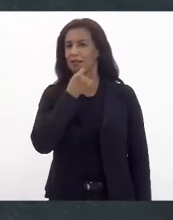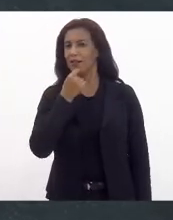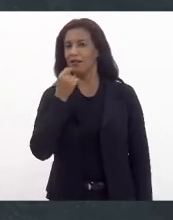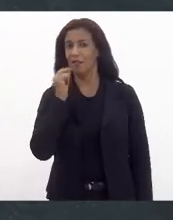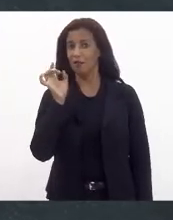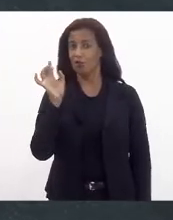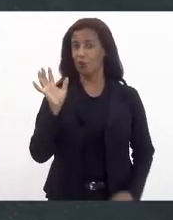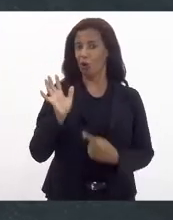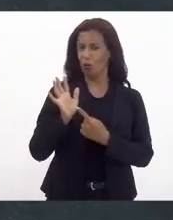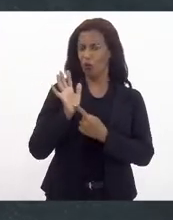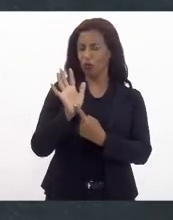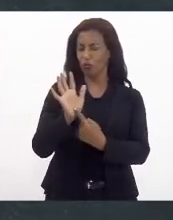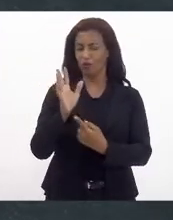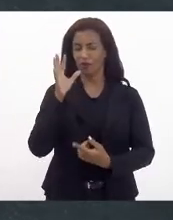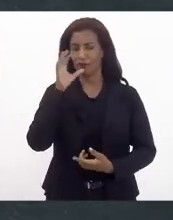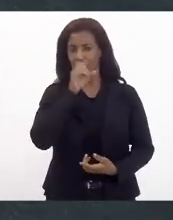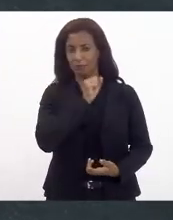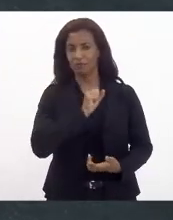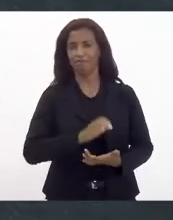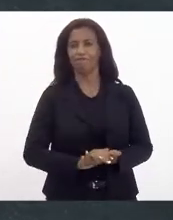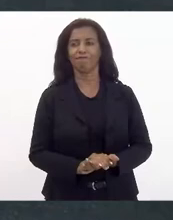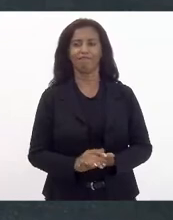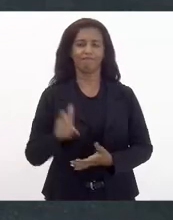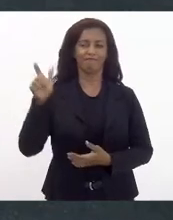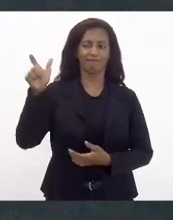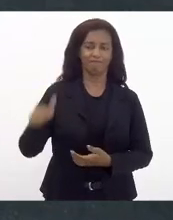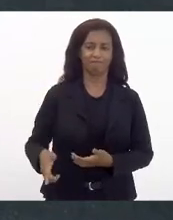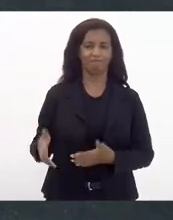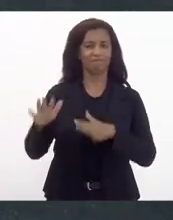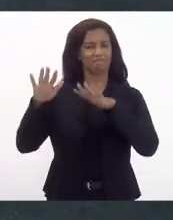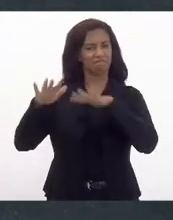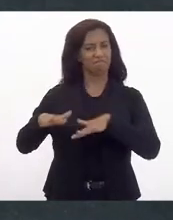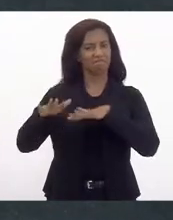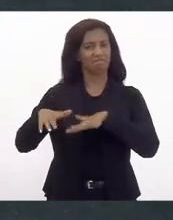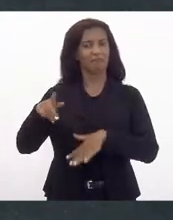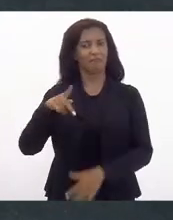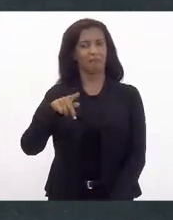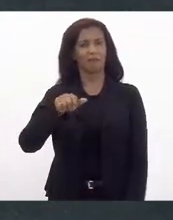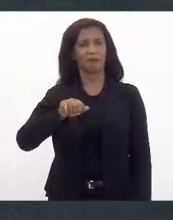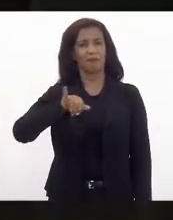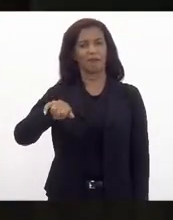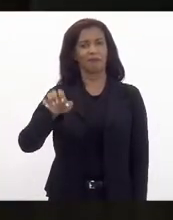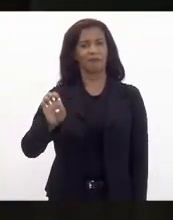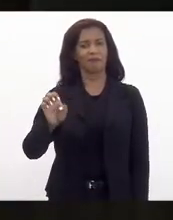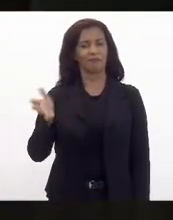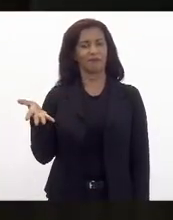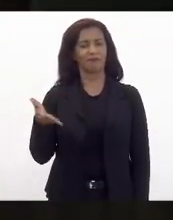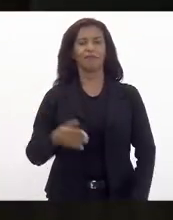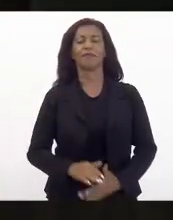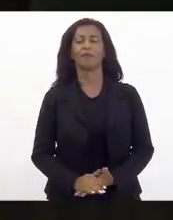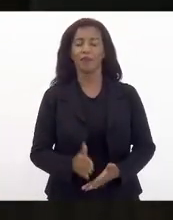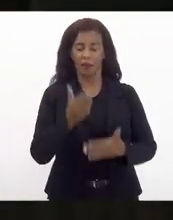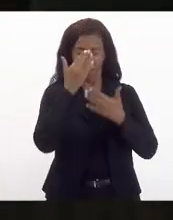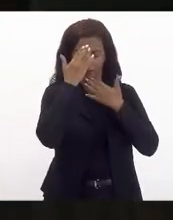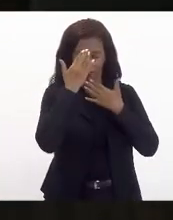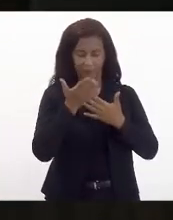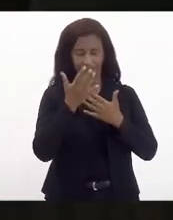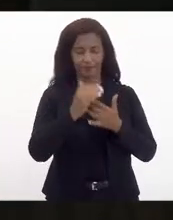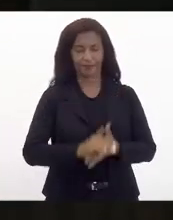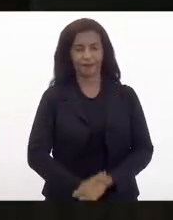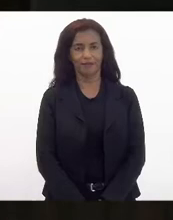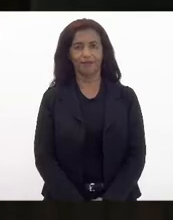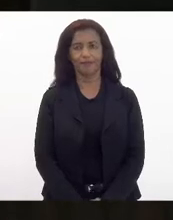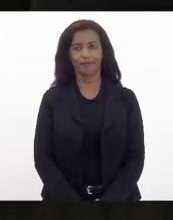sinalando era muito rápido grande grande homenagem recebe o pajé obrigada a deputado